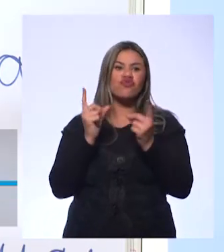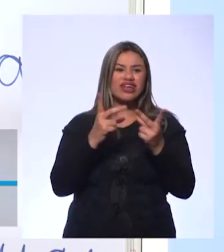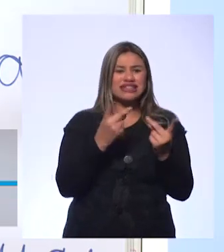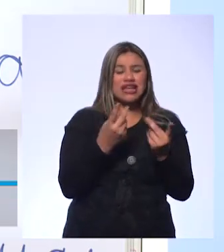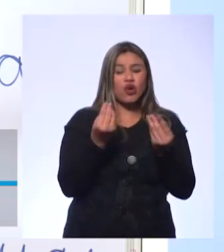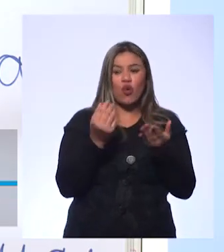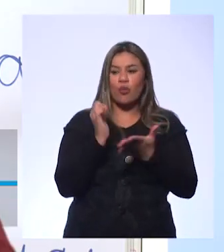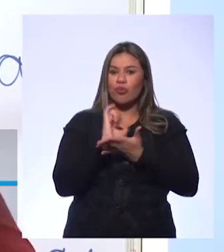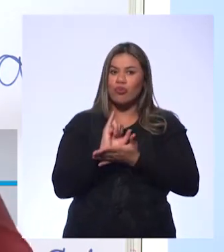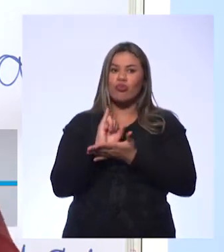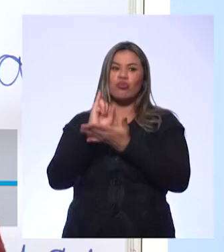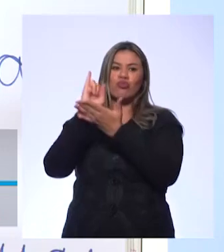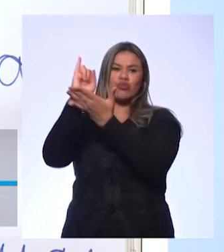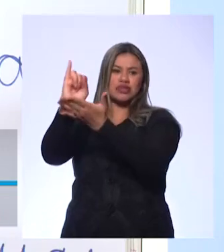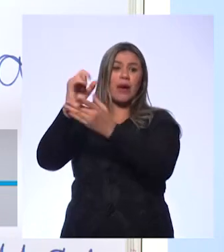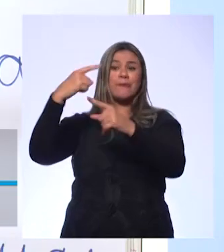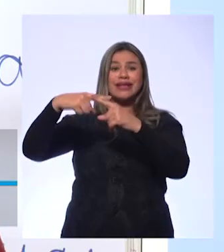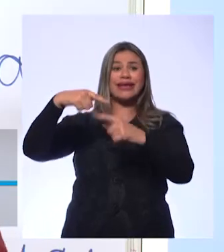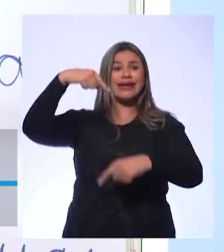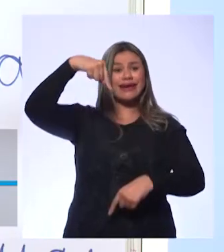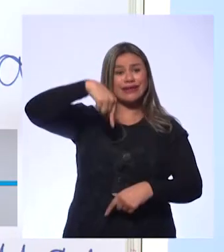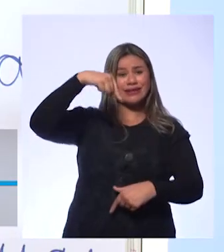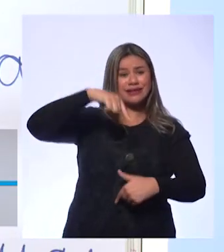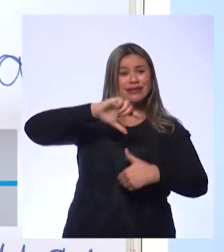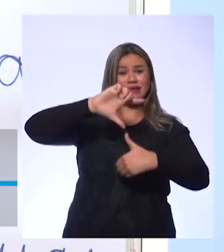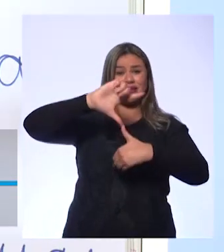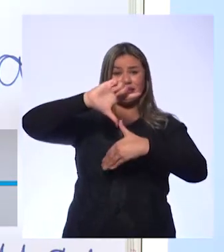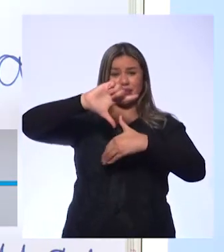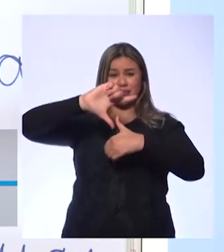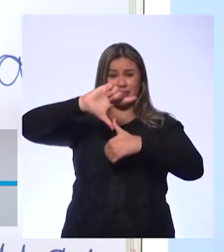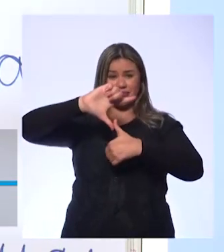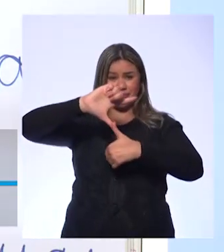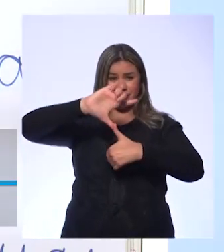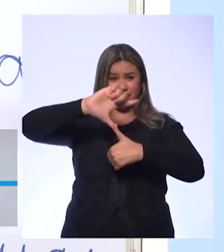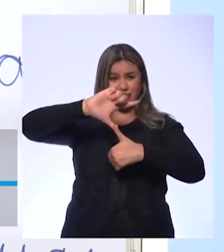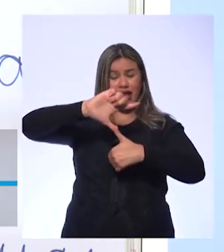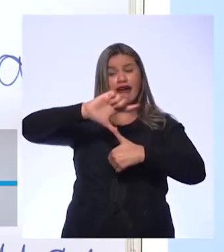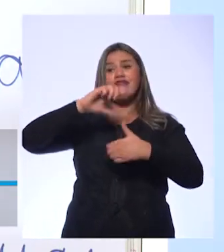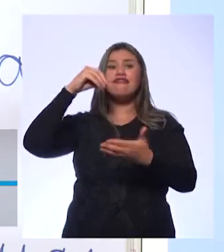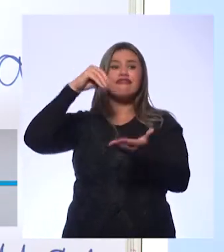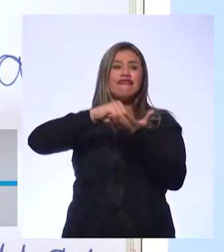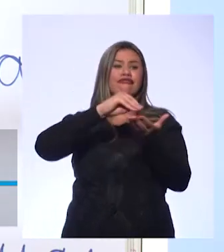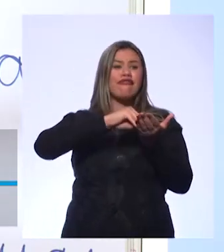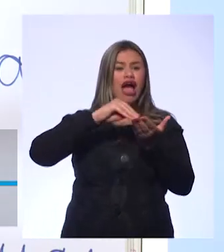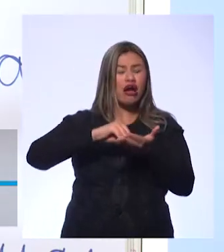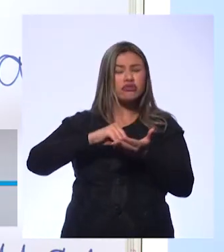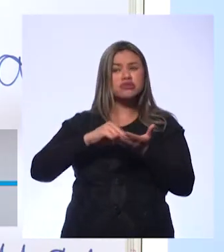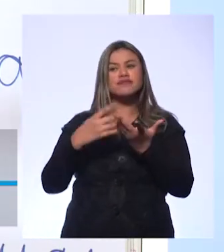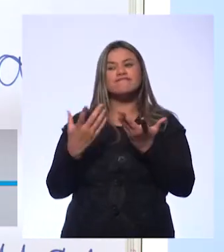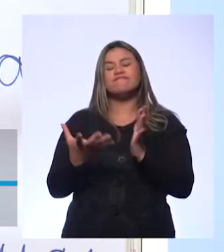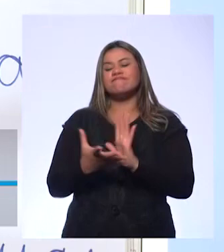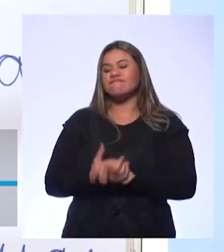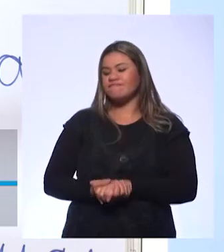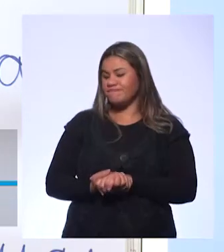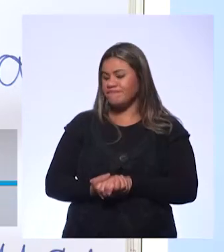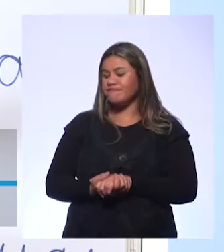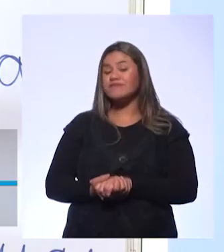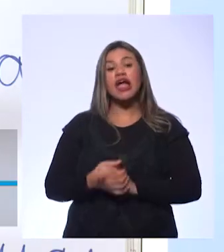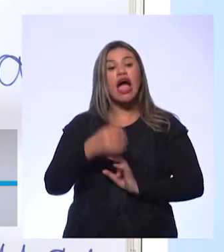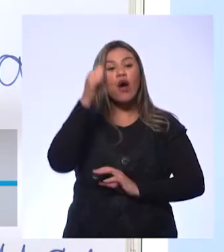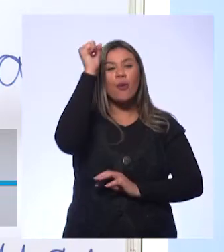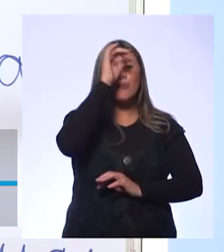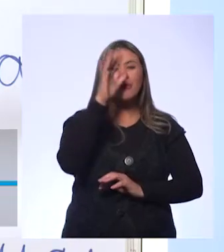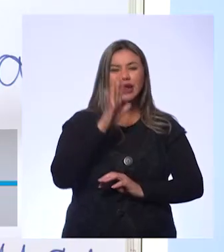não temos aqui na América Latina Todos bens todos os produtos que nós precisamos aí olha só o